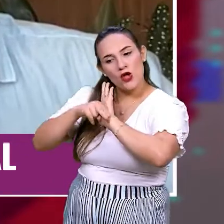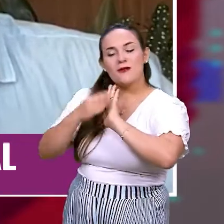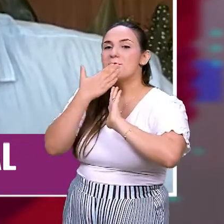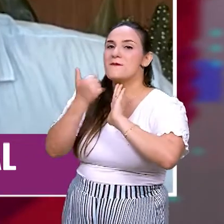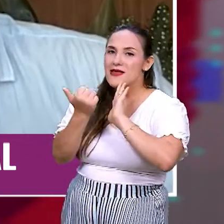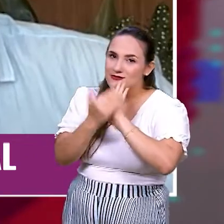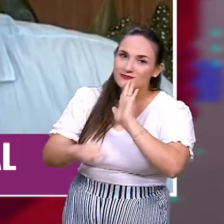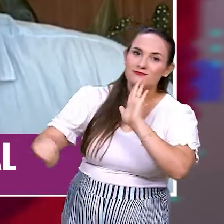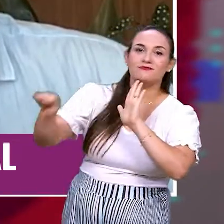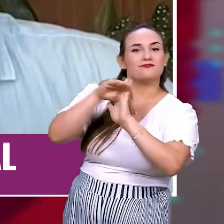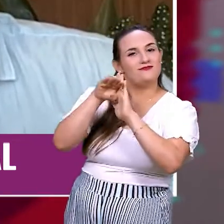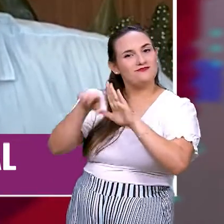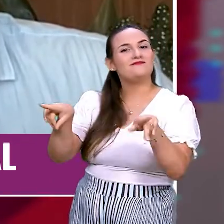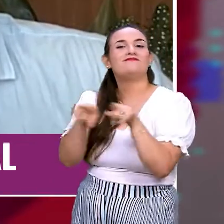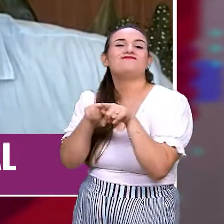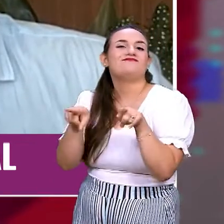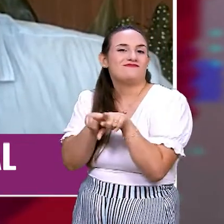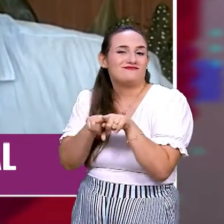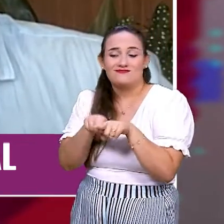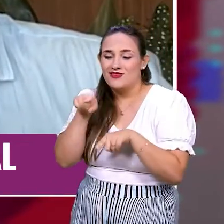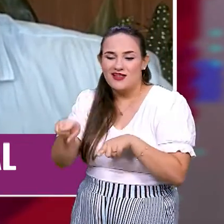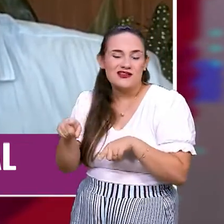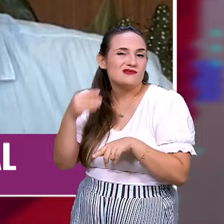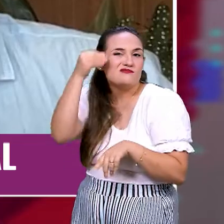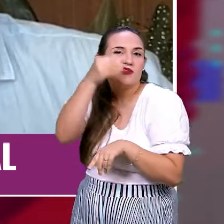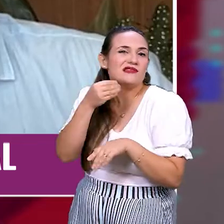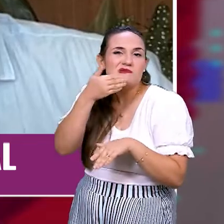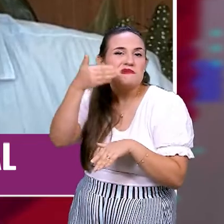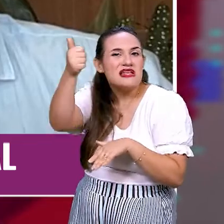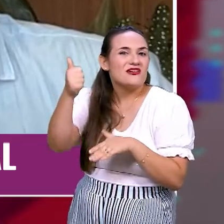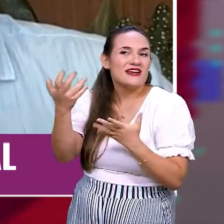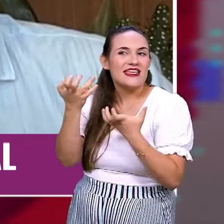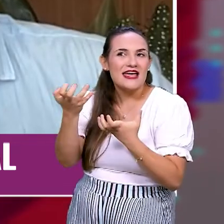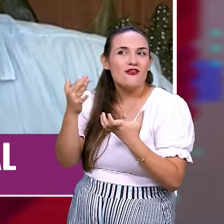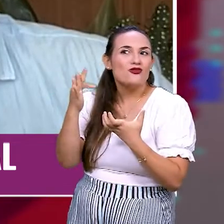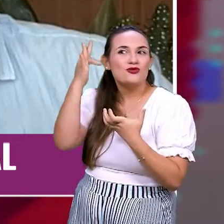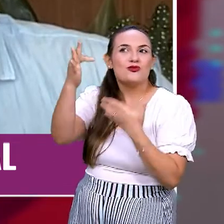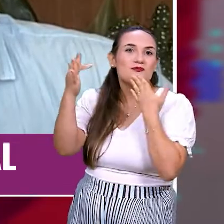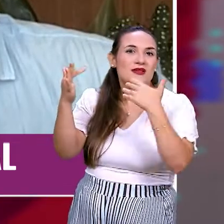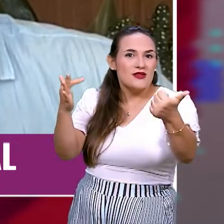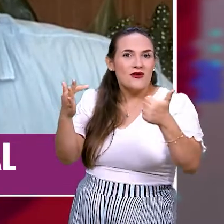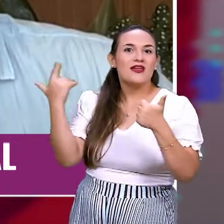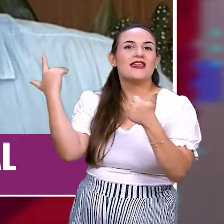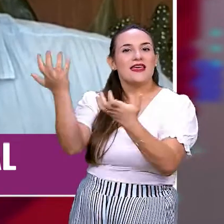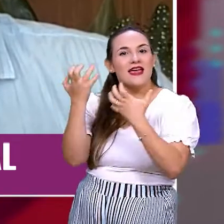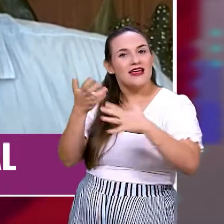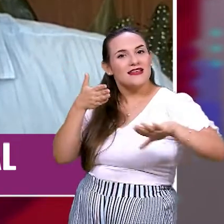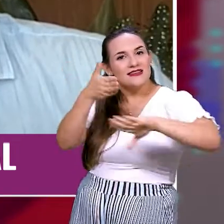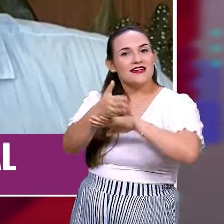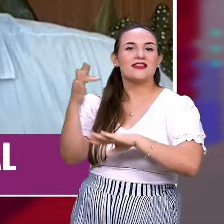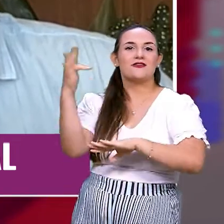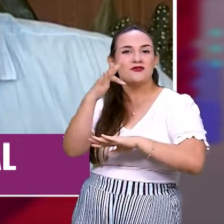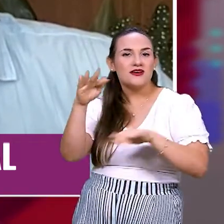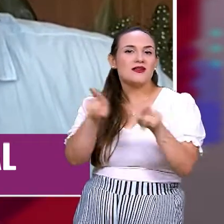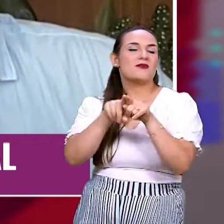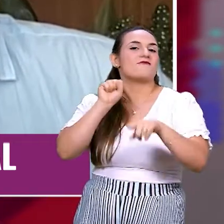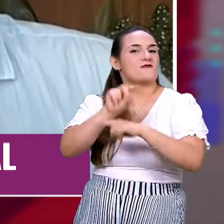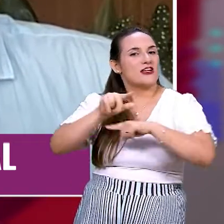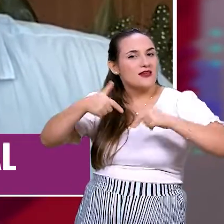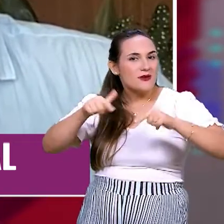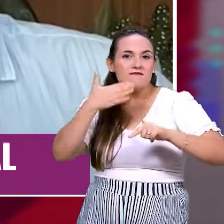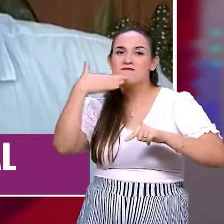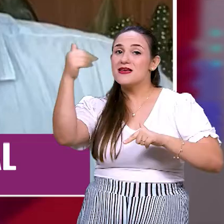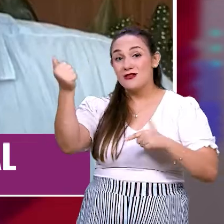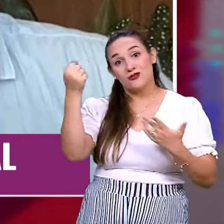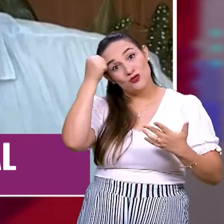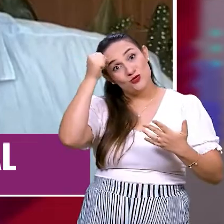as notas também por consequência, e ele tem uma expectativa melhor de futuro, né, de uma entrada numa universidade, de uma vida profissional,